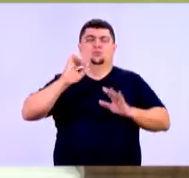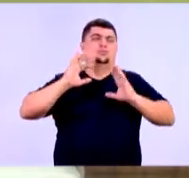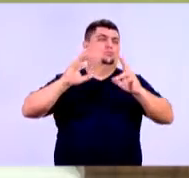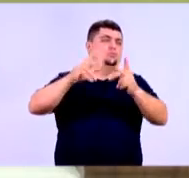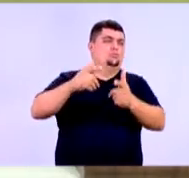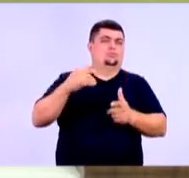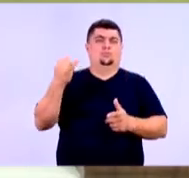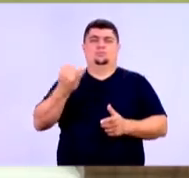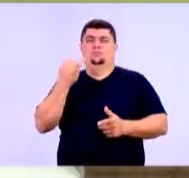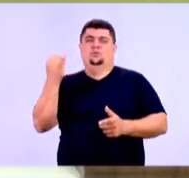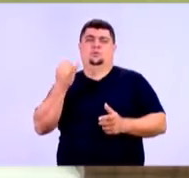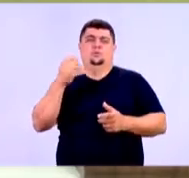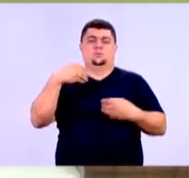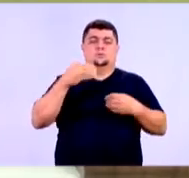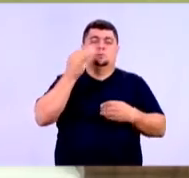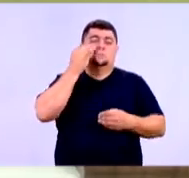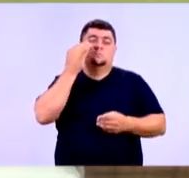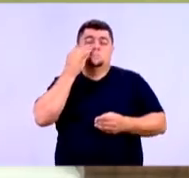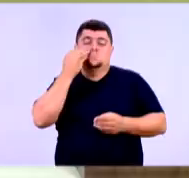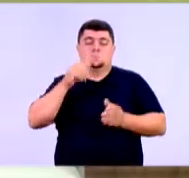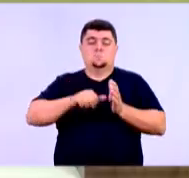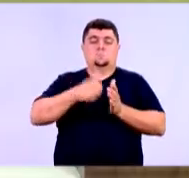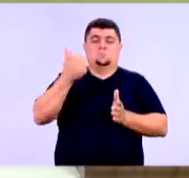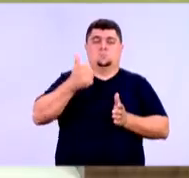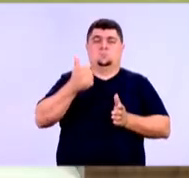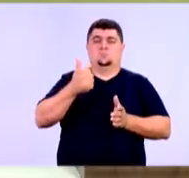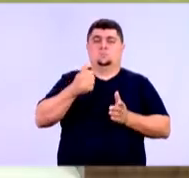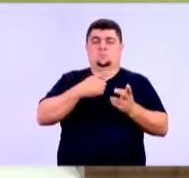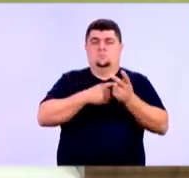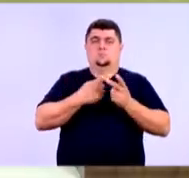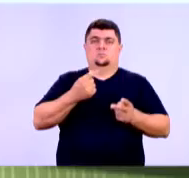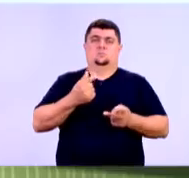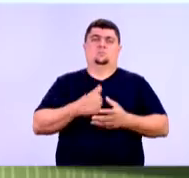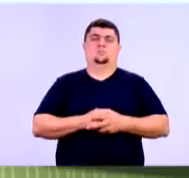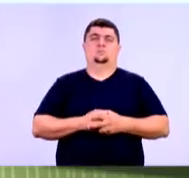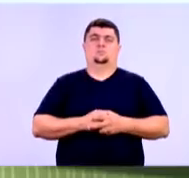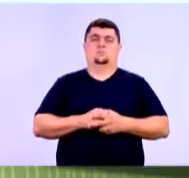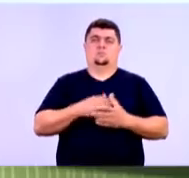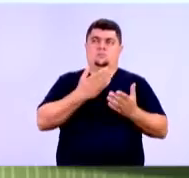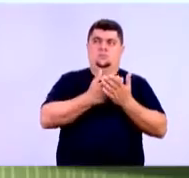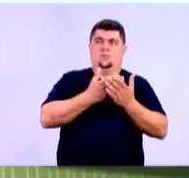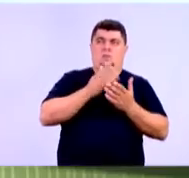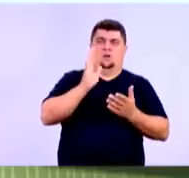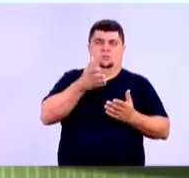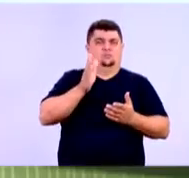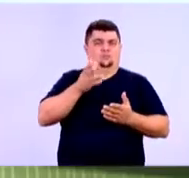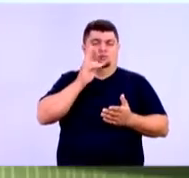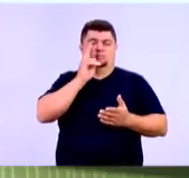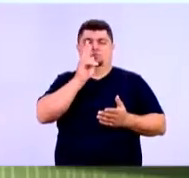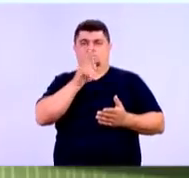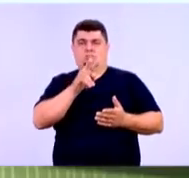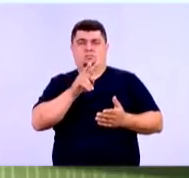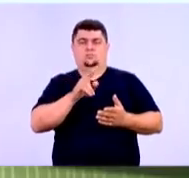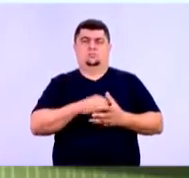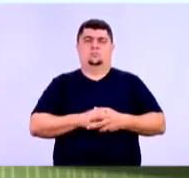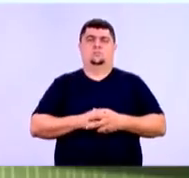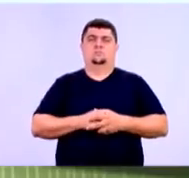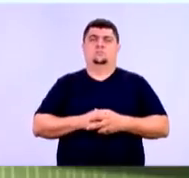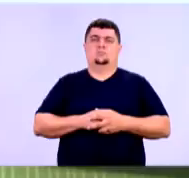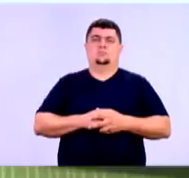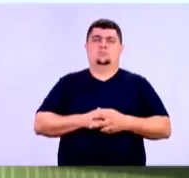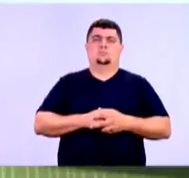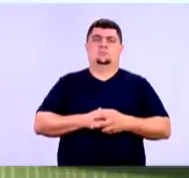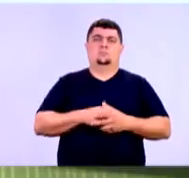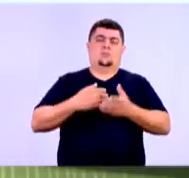mercado. Então, tudo isso tem que ser avaliado na hora da contratação do crédito. Eu sei que vocês estudaram um pouco, né, essa ideia de risco sistemático e não sistemático, na disciplina de